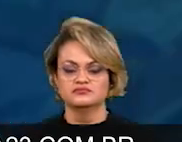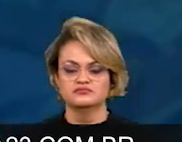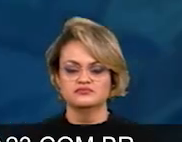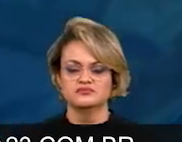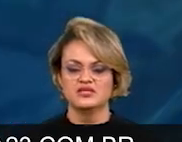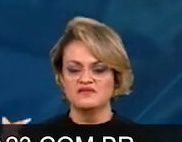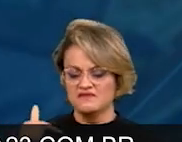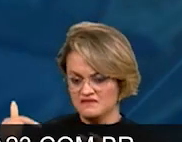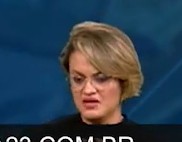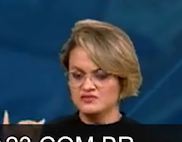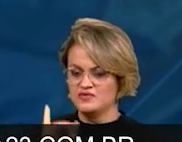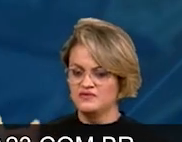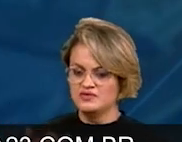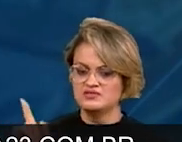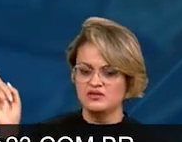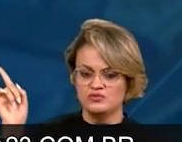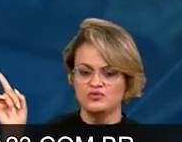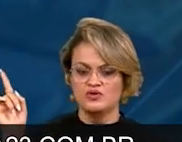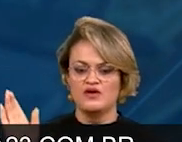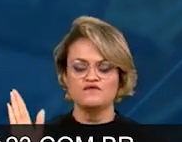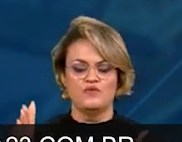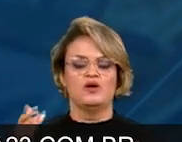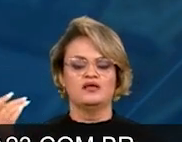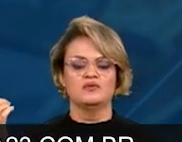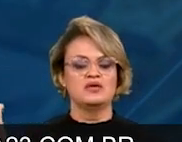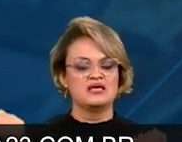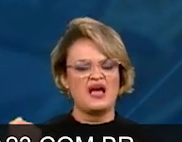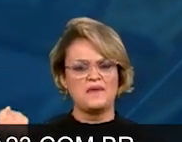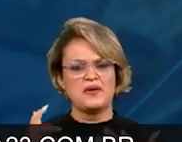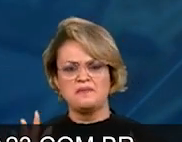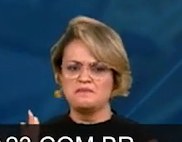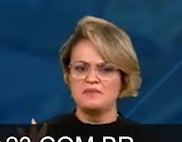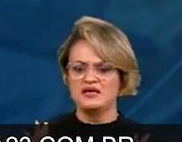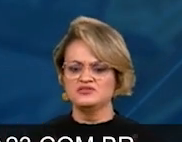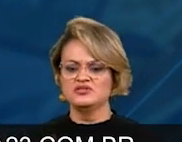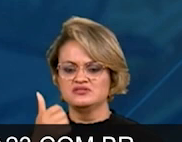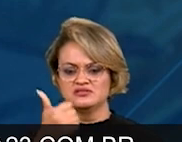As medidas anunciadas são para os veículos que custam até